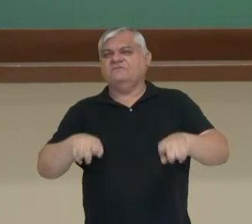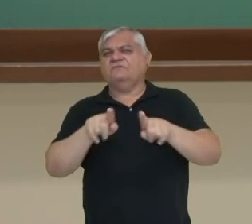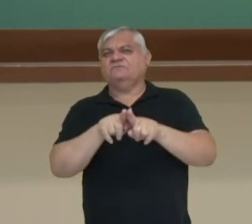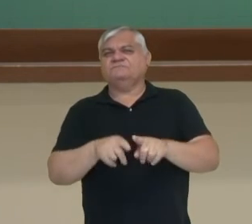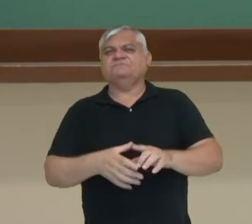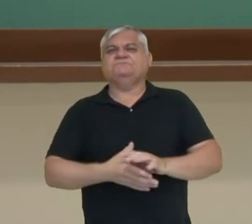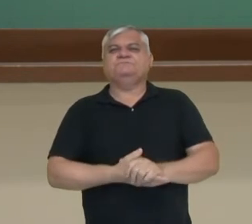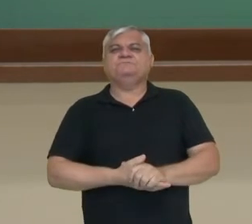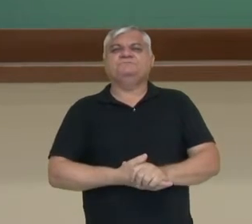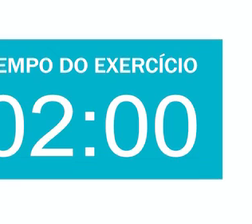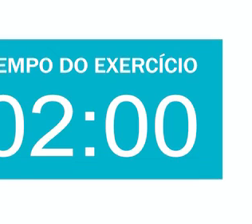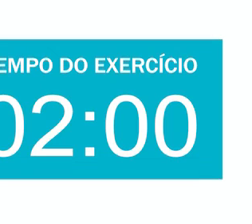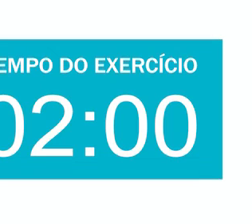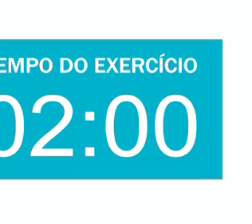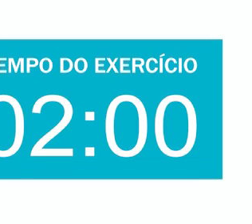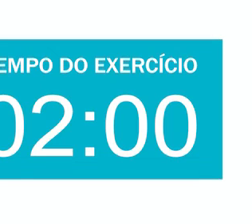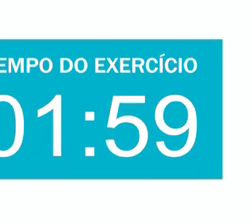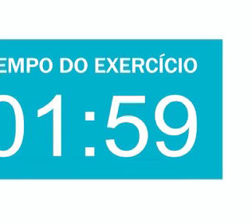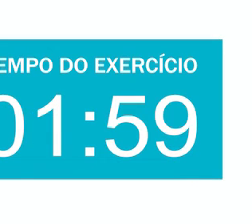retorno.